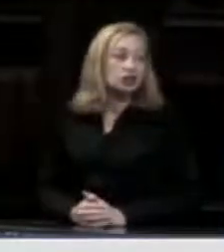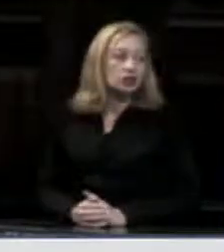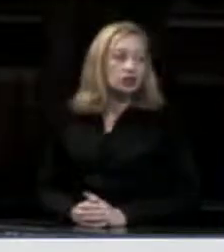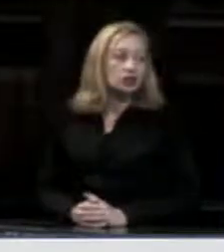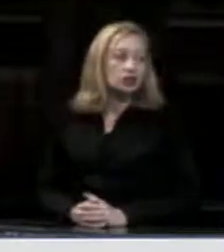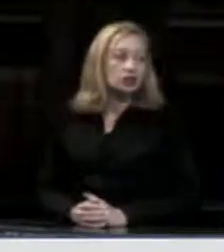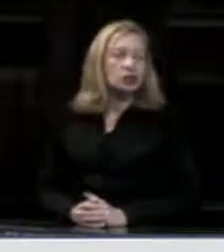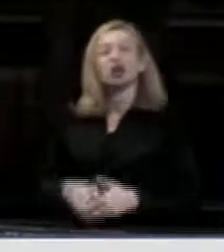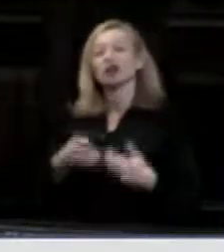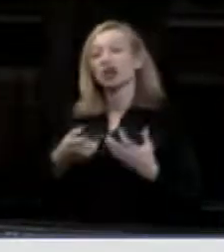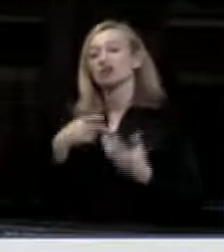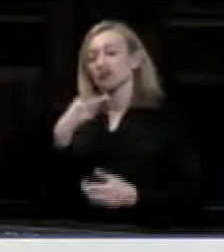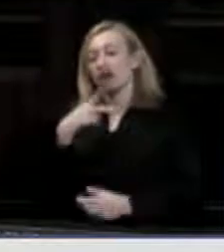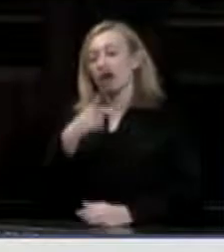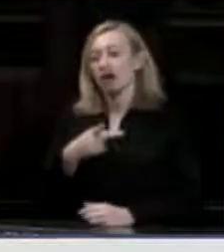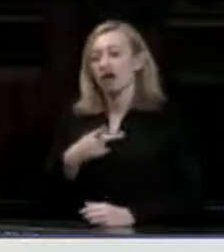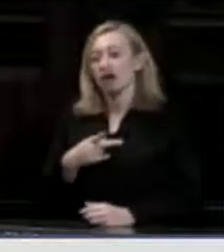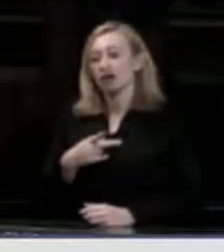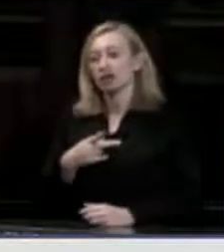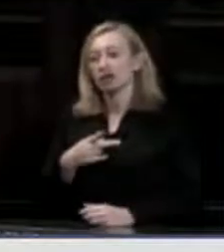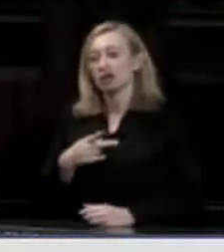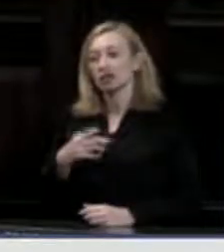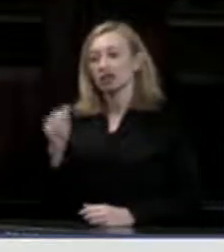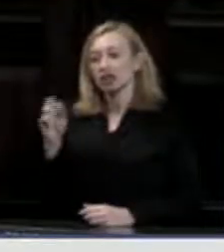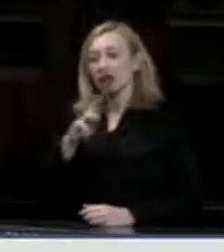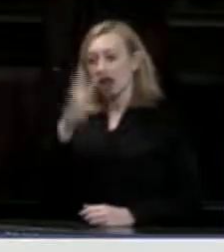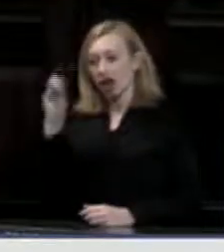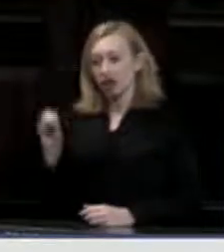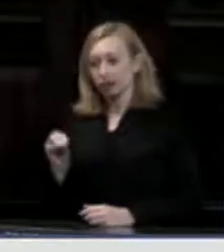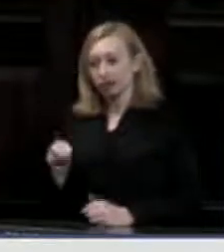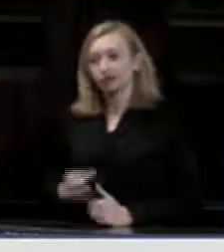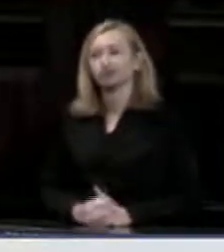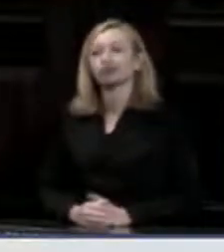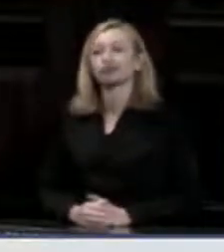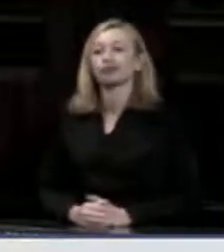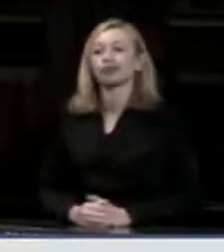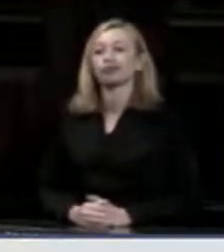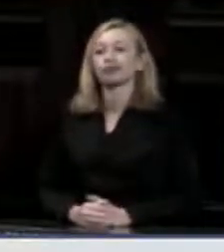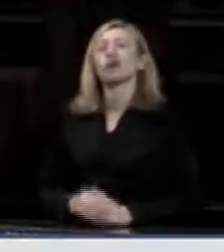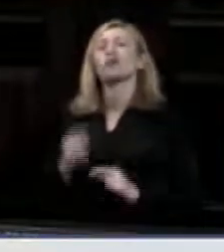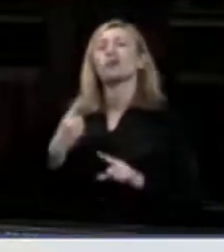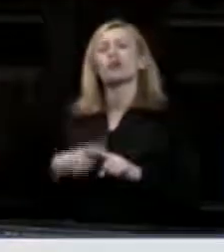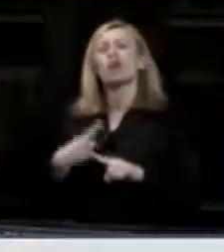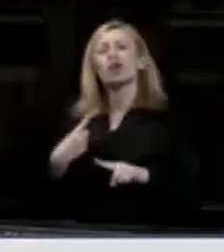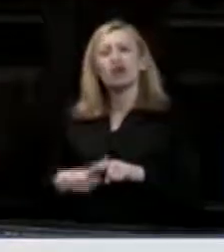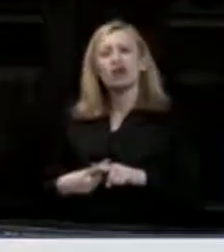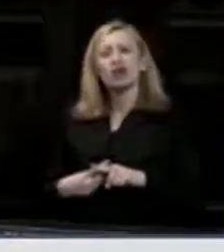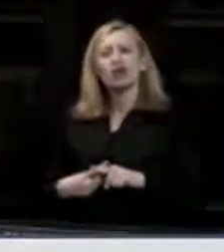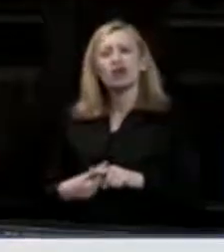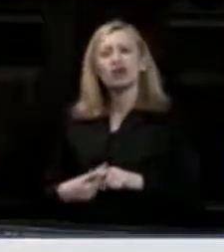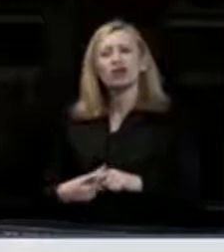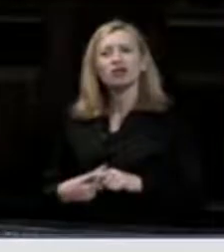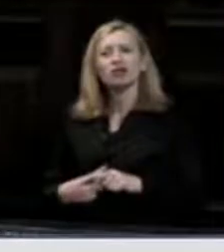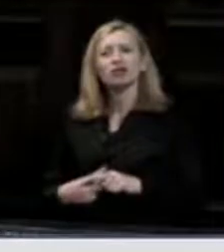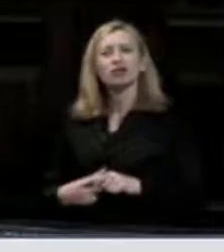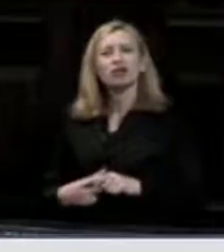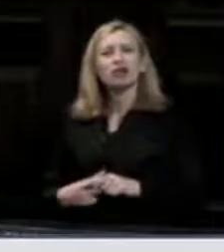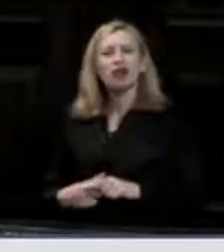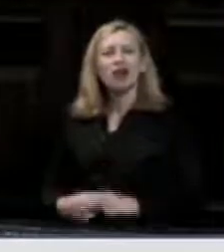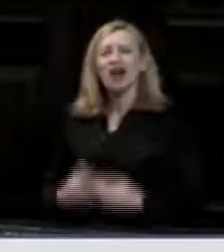quero assim deixar bastante claro, porque ser a